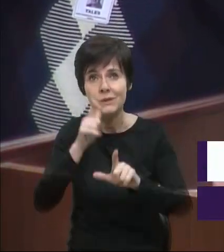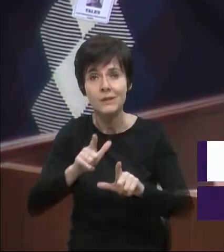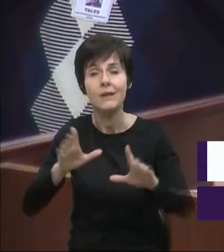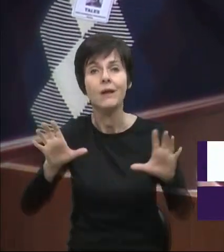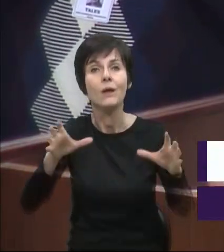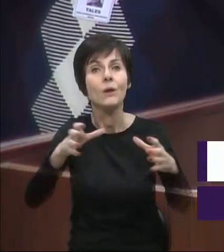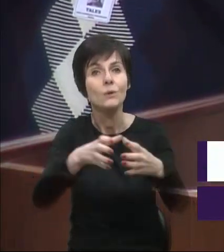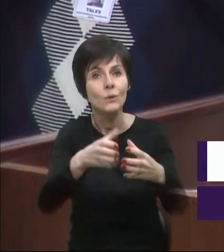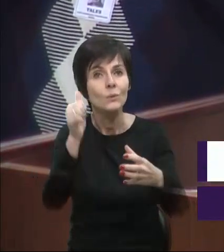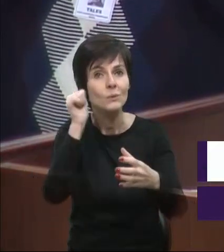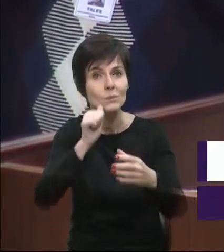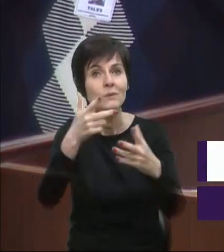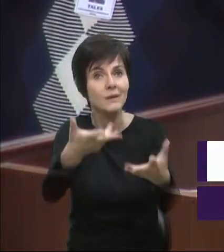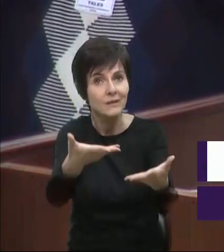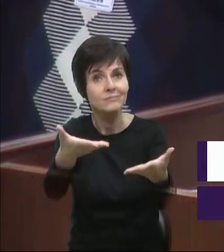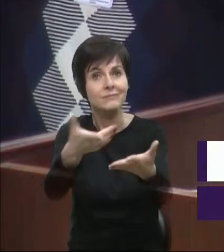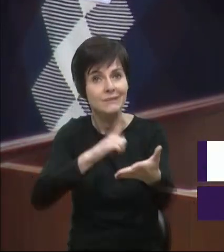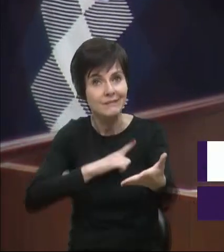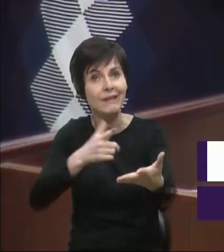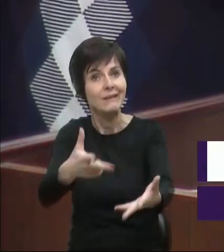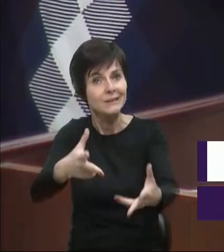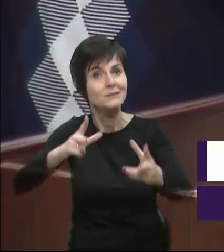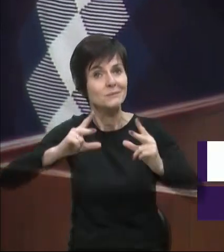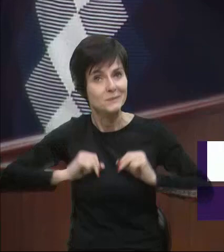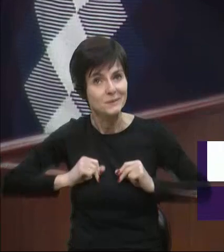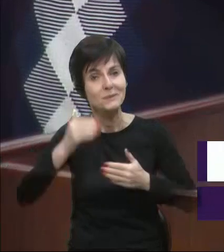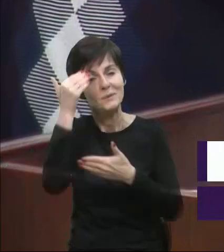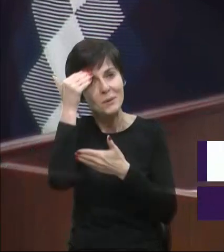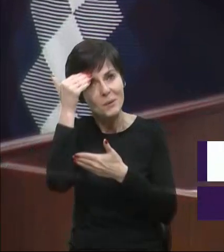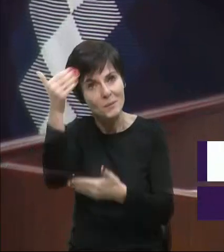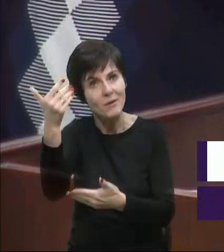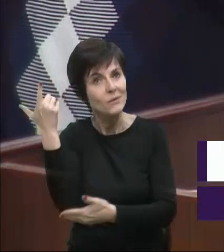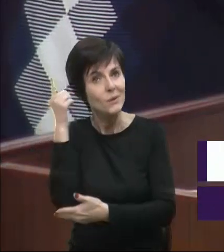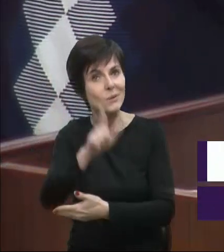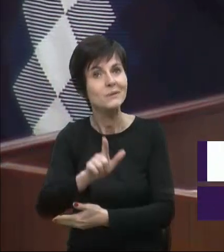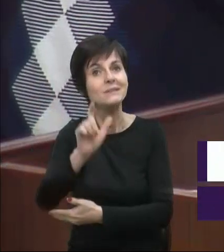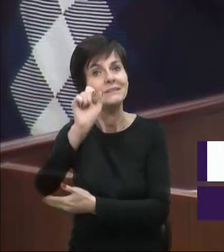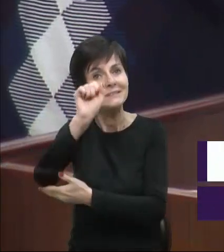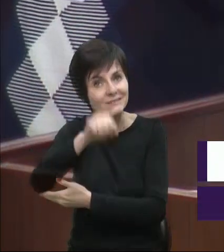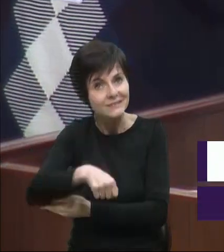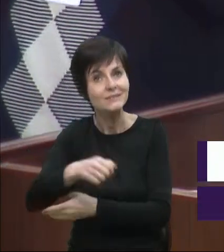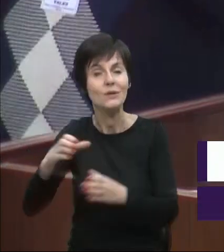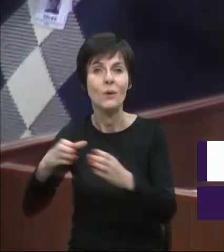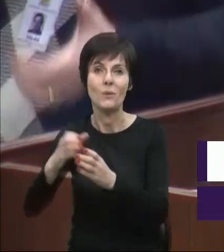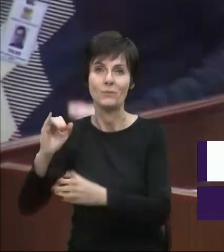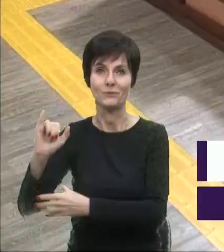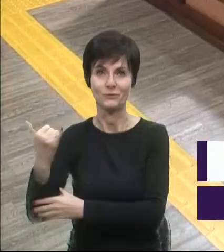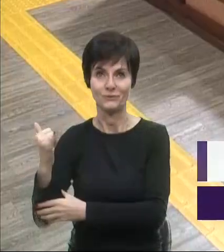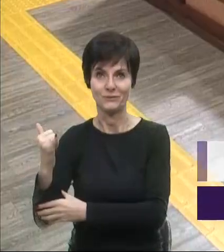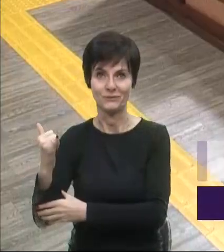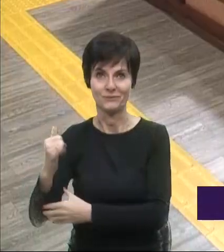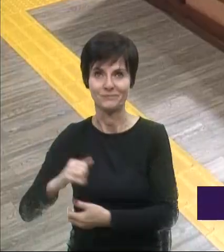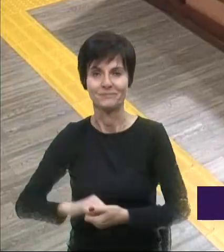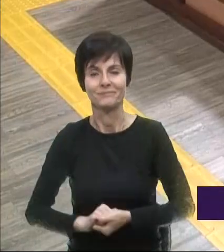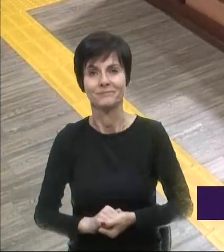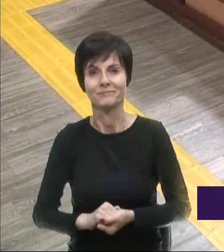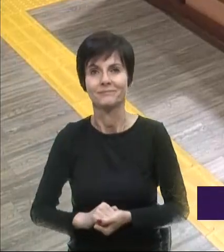Juventude conseguiu, foi graças a vocês. Então, muito obrigado por vocês terem dito sim ao Juventude.